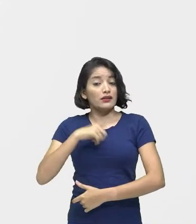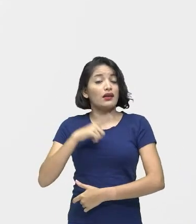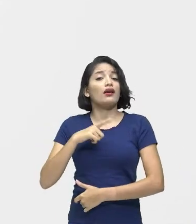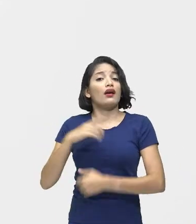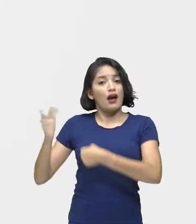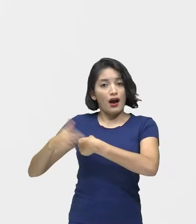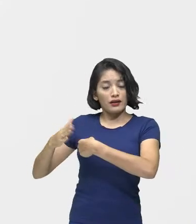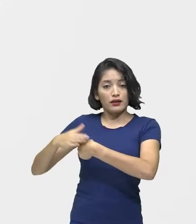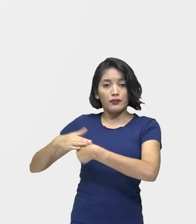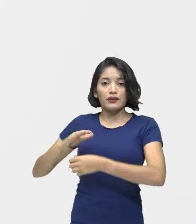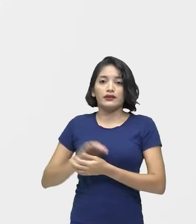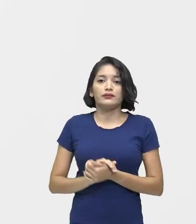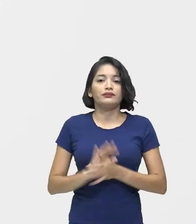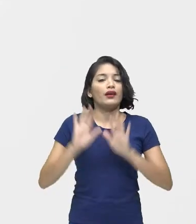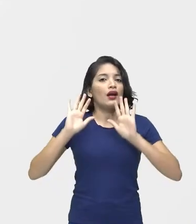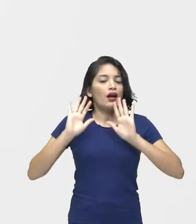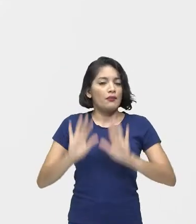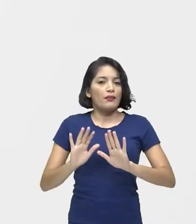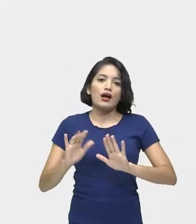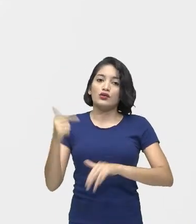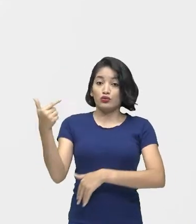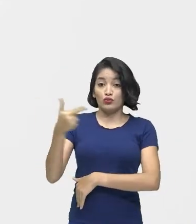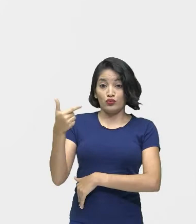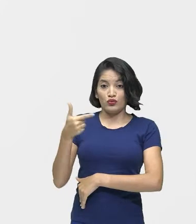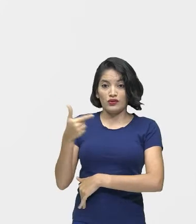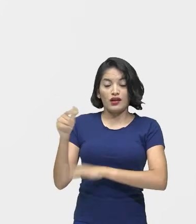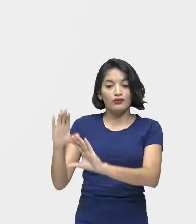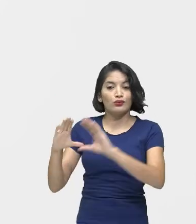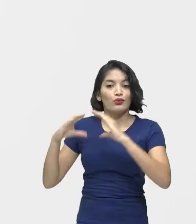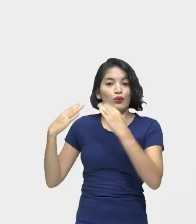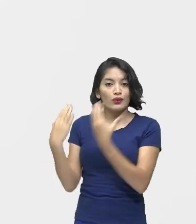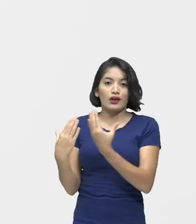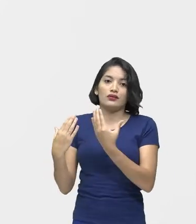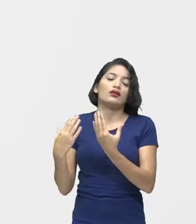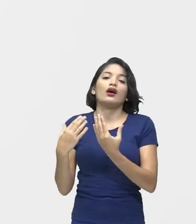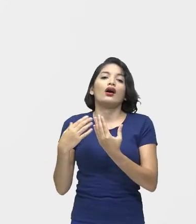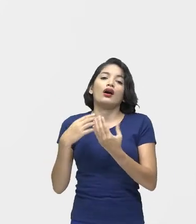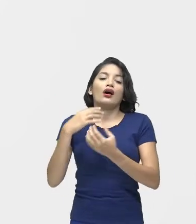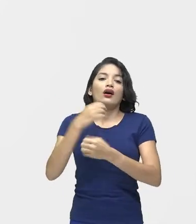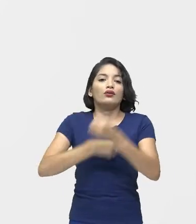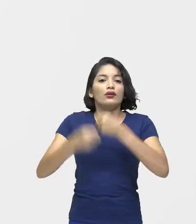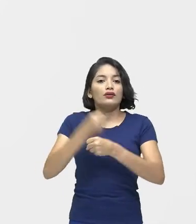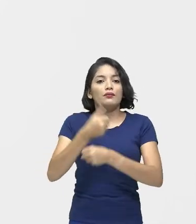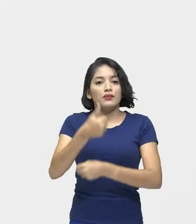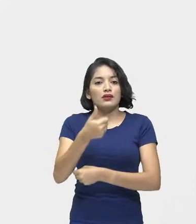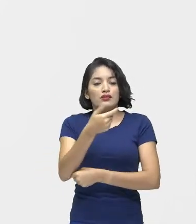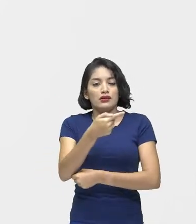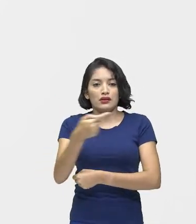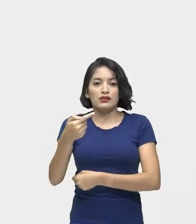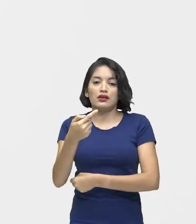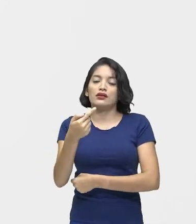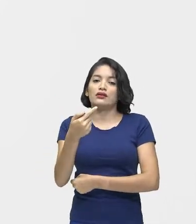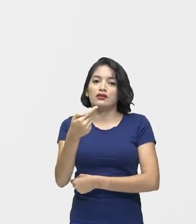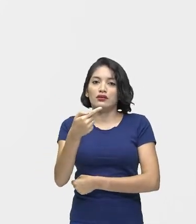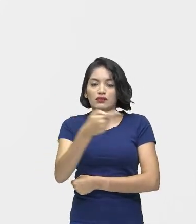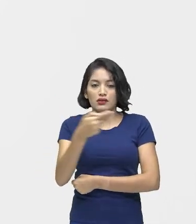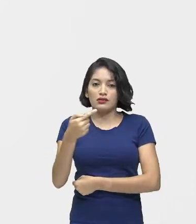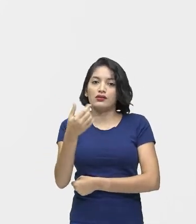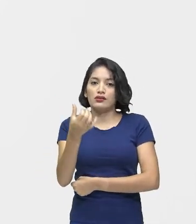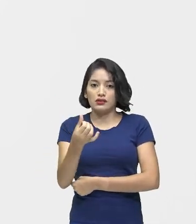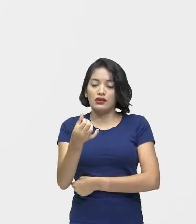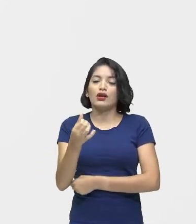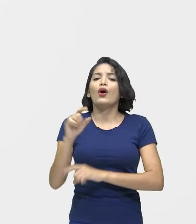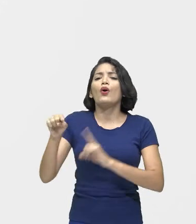independência. Mas vai ser no nosso segundo congresso, olha aí, no ano de 1776, que eles vão se reunir com um